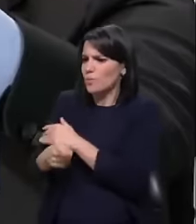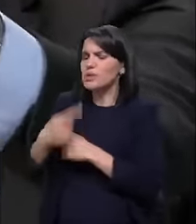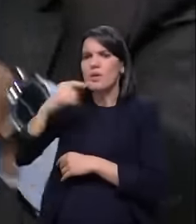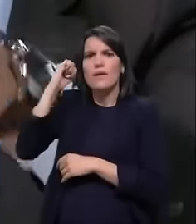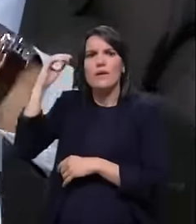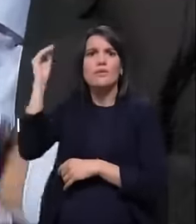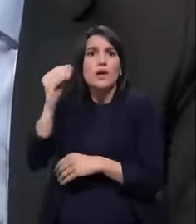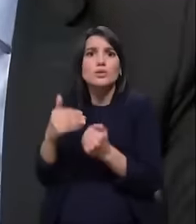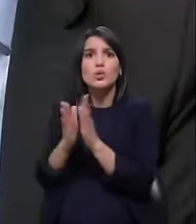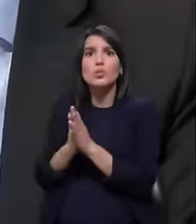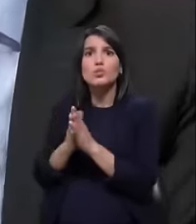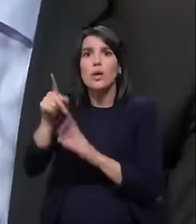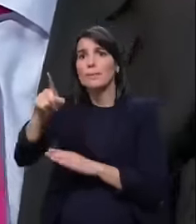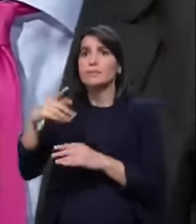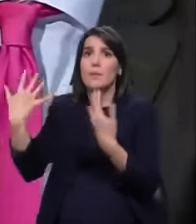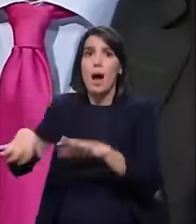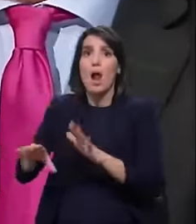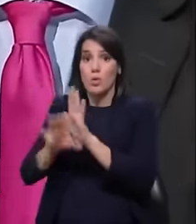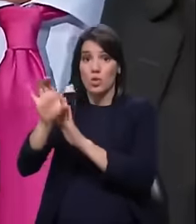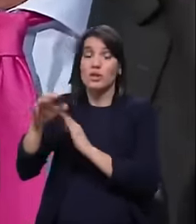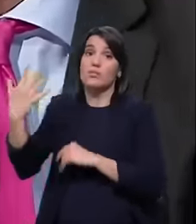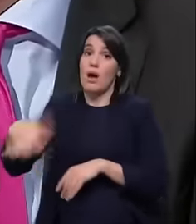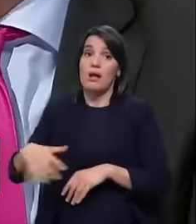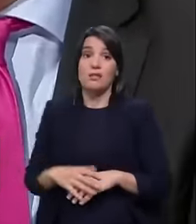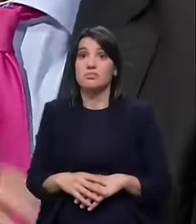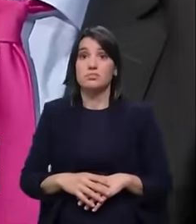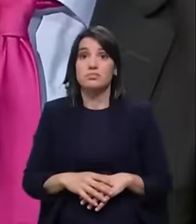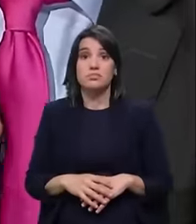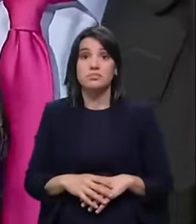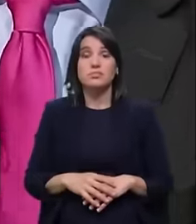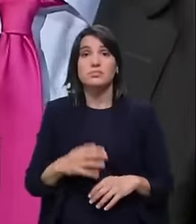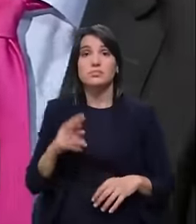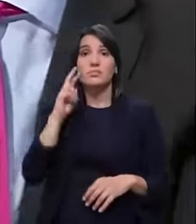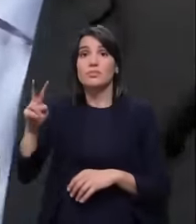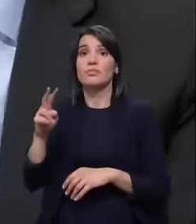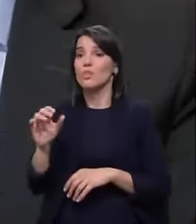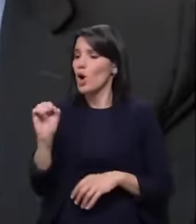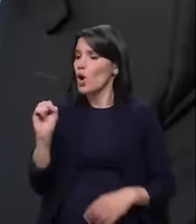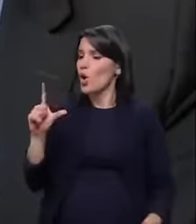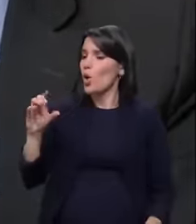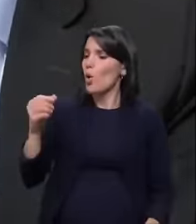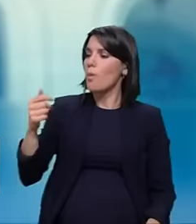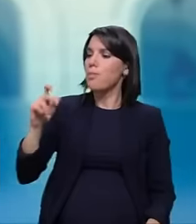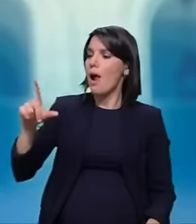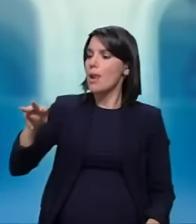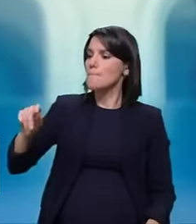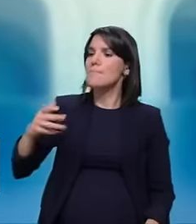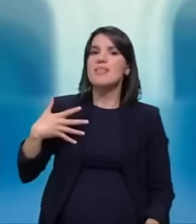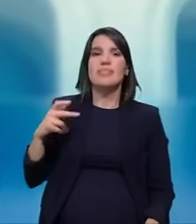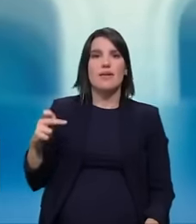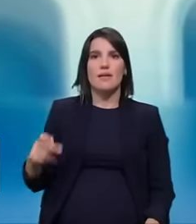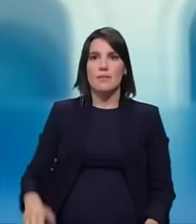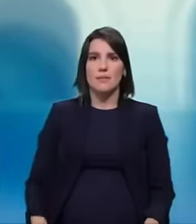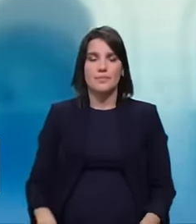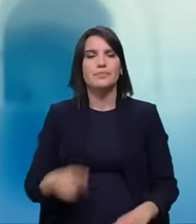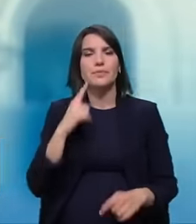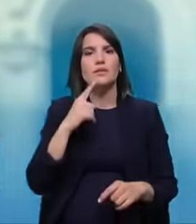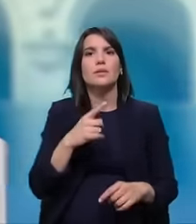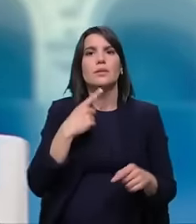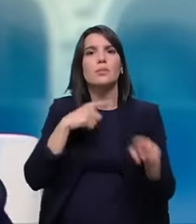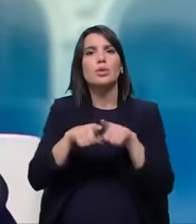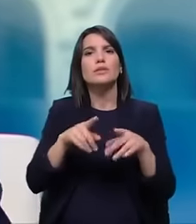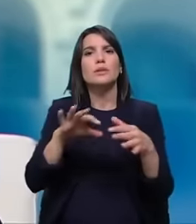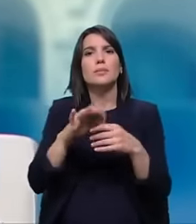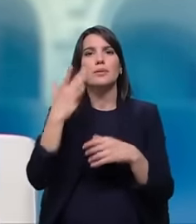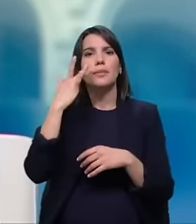Vamos avançar. Tem um currículo mau, peço. Vamos avançar. Vou olhar para a política de imigração, se me permitem, que acho que vos interessa a